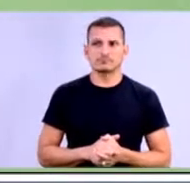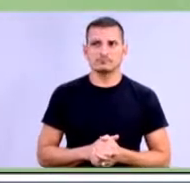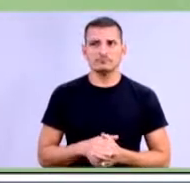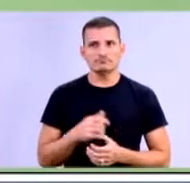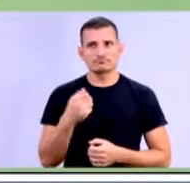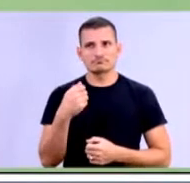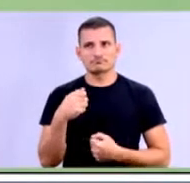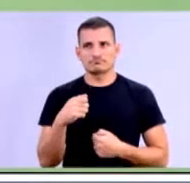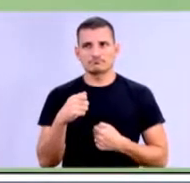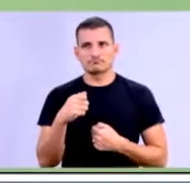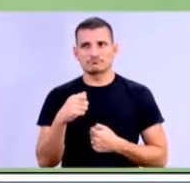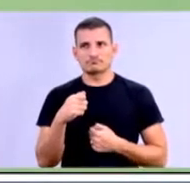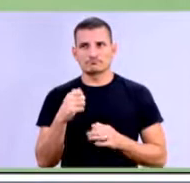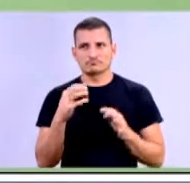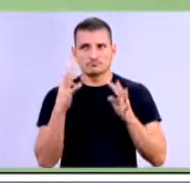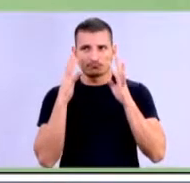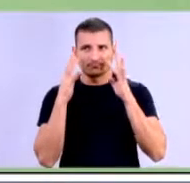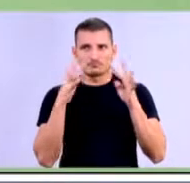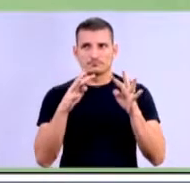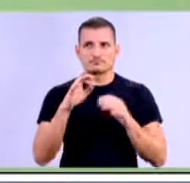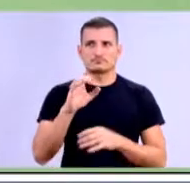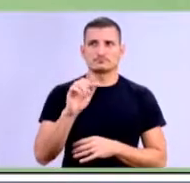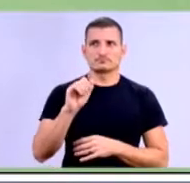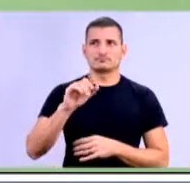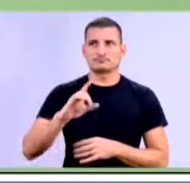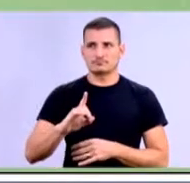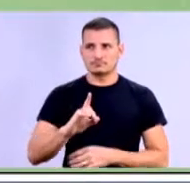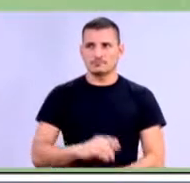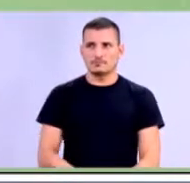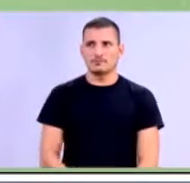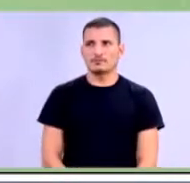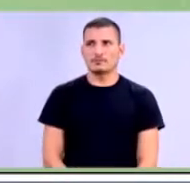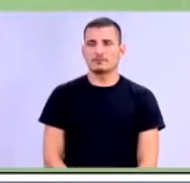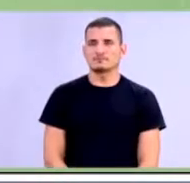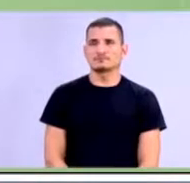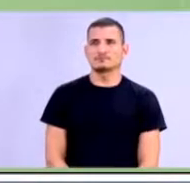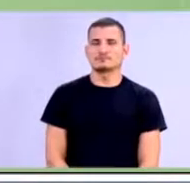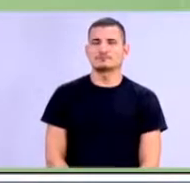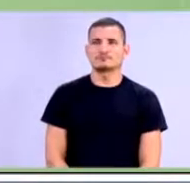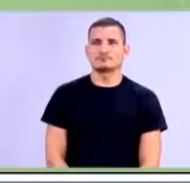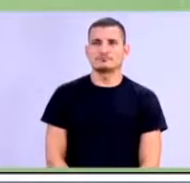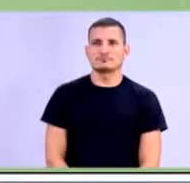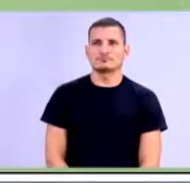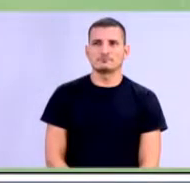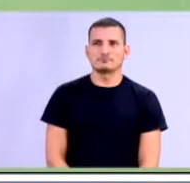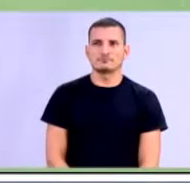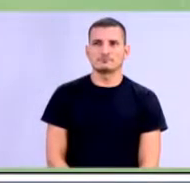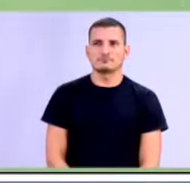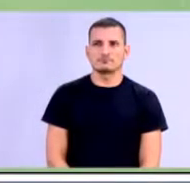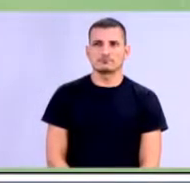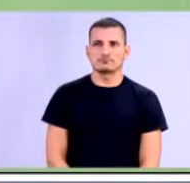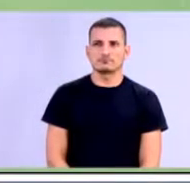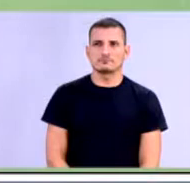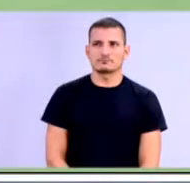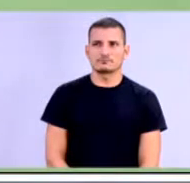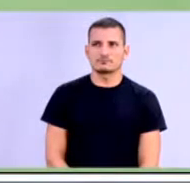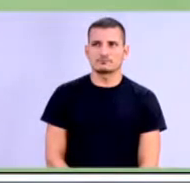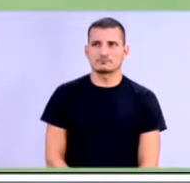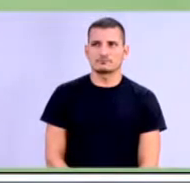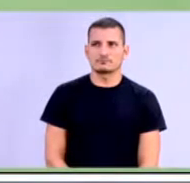devem ser observados na EAD? Quais são esses princípios? Dentre